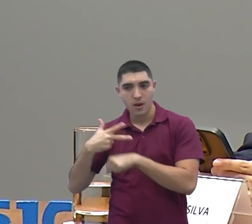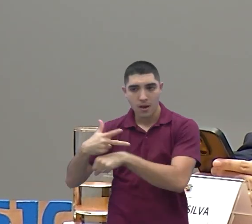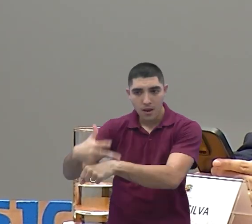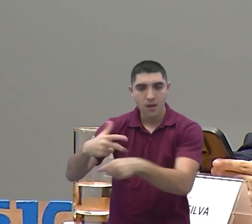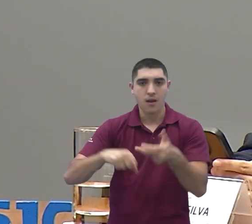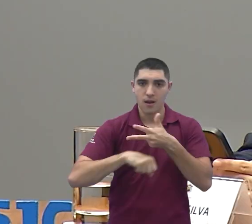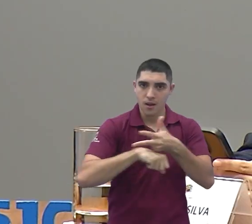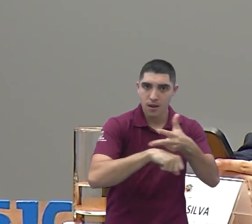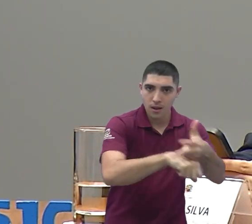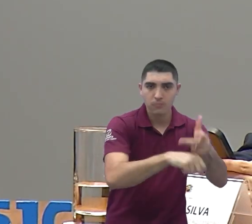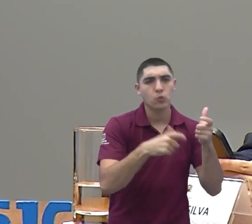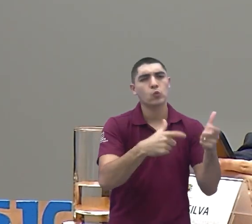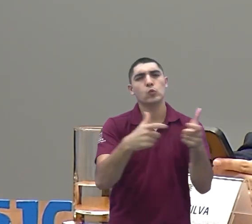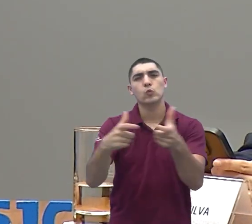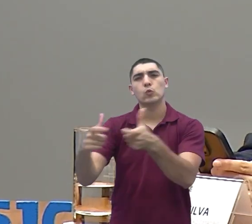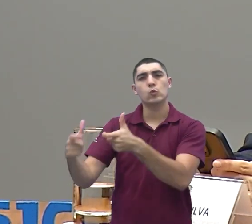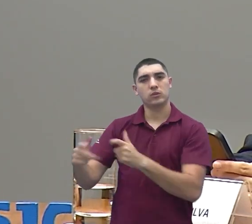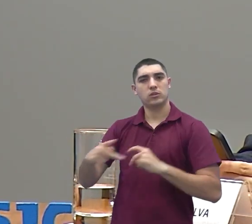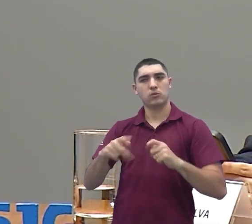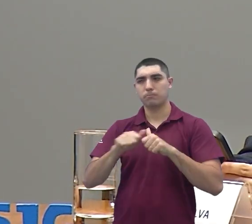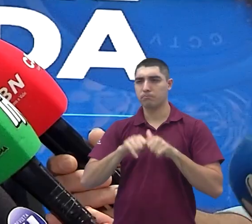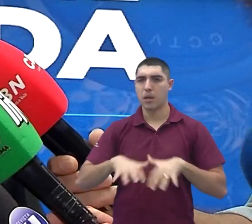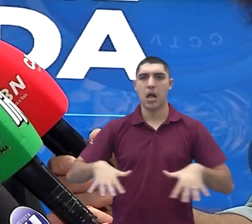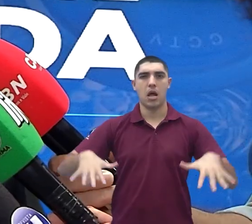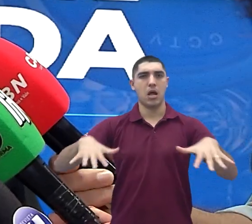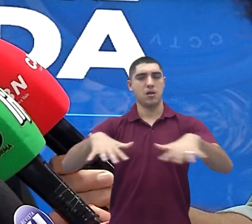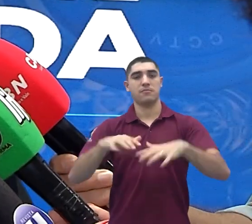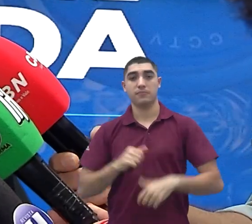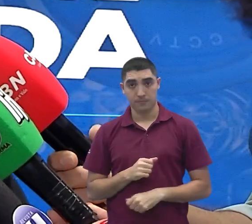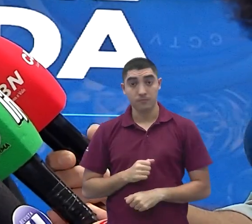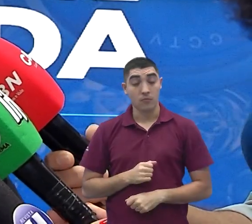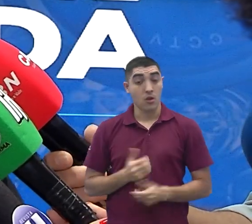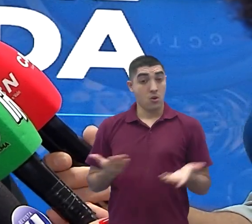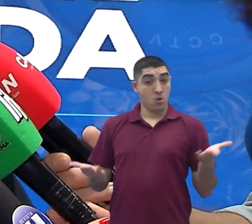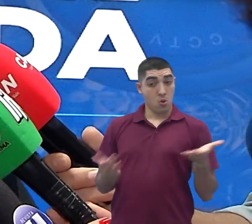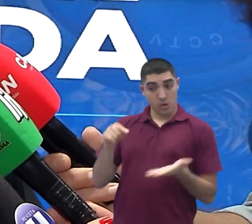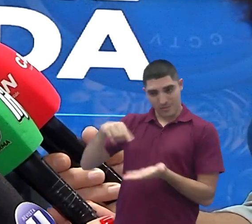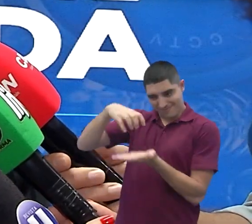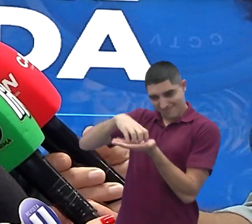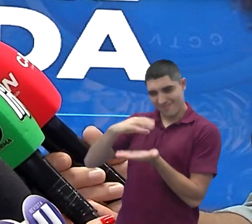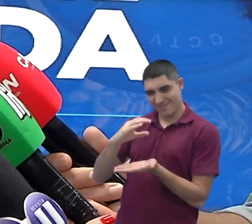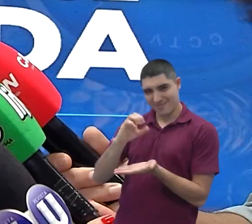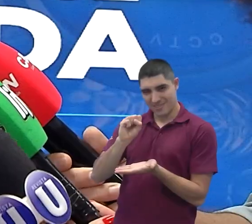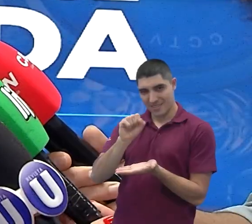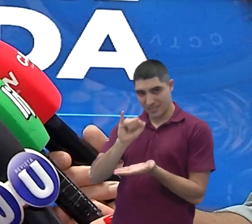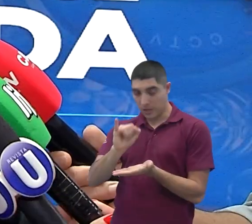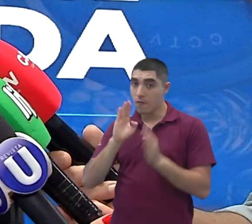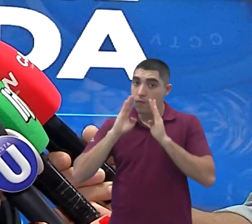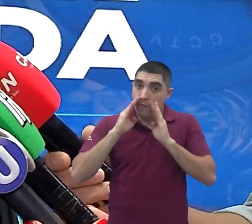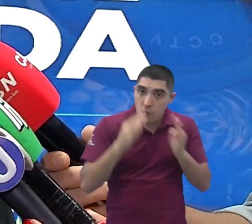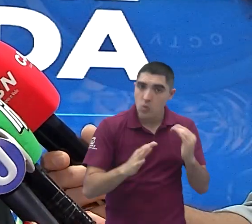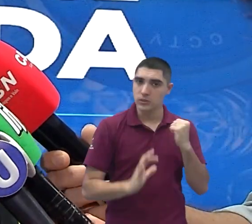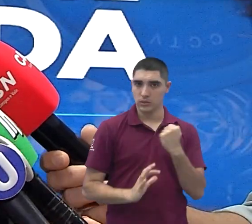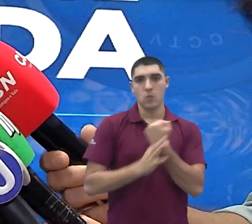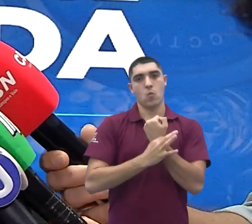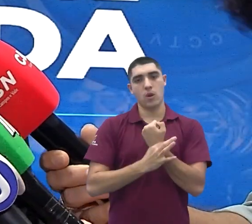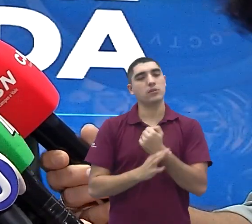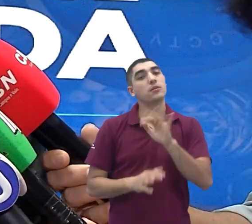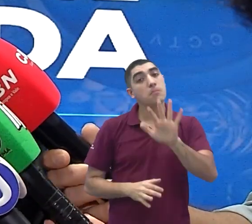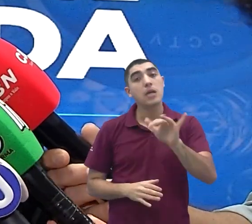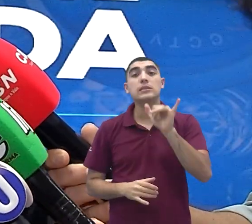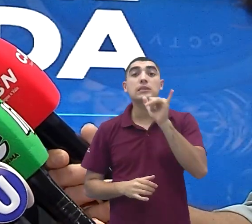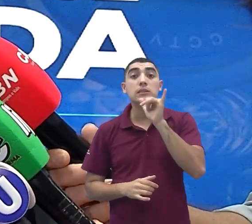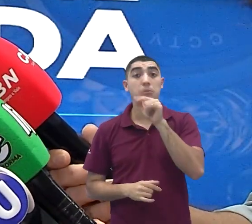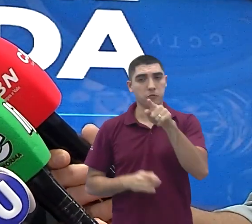1.691 equipamentos espalhados por toda a cidade. O CSI hoje ele tem grande foco voltado para a segurança pública, mas